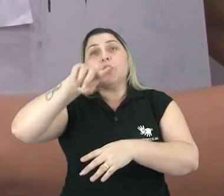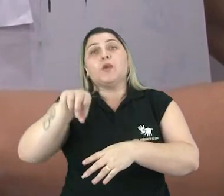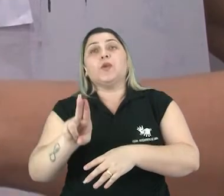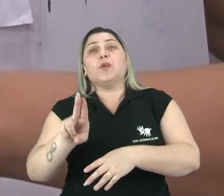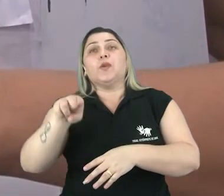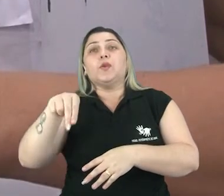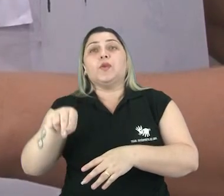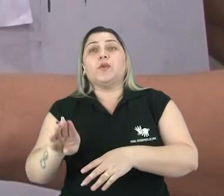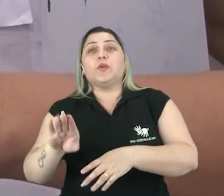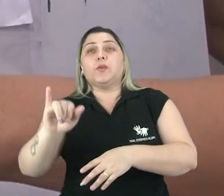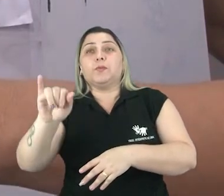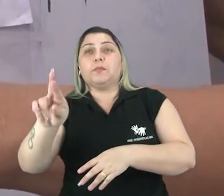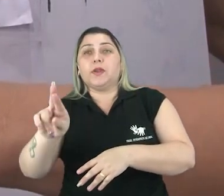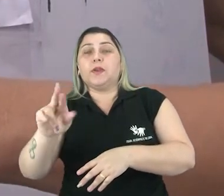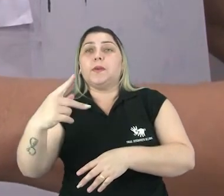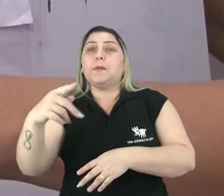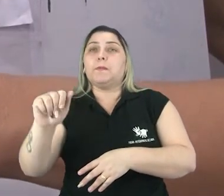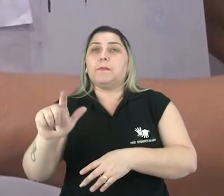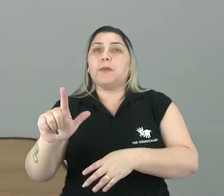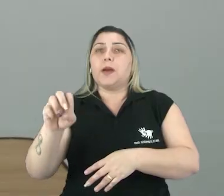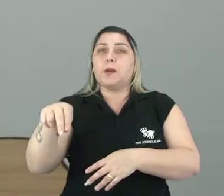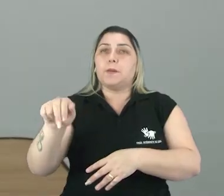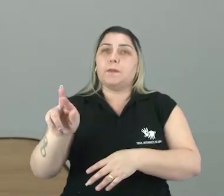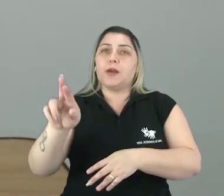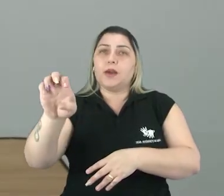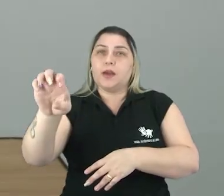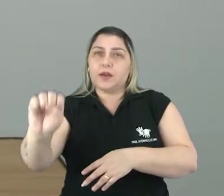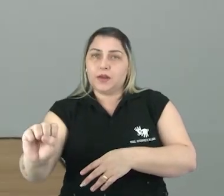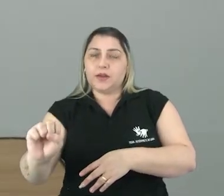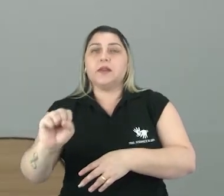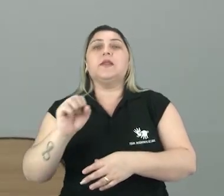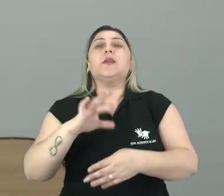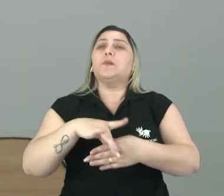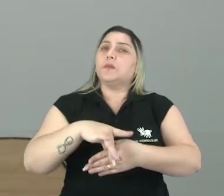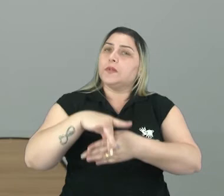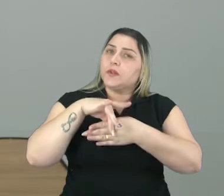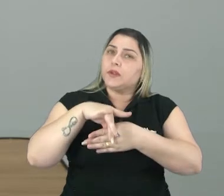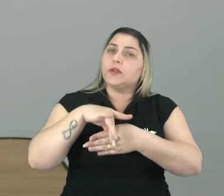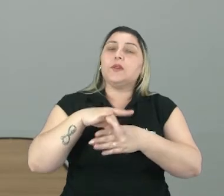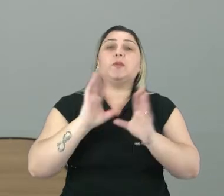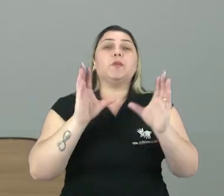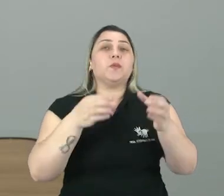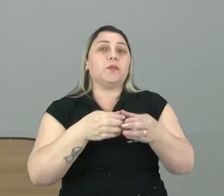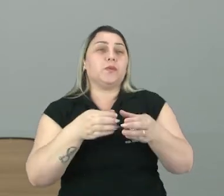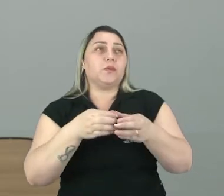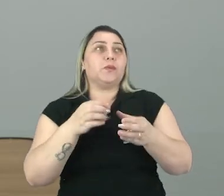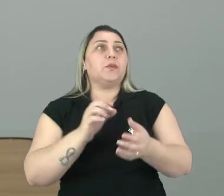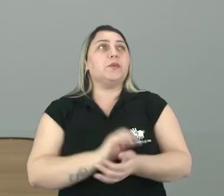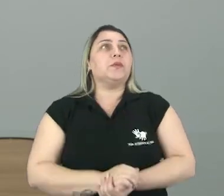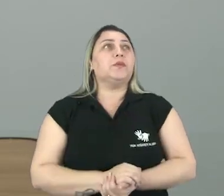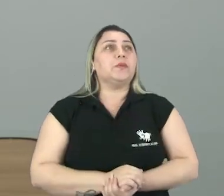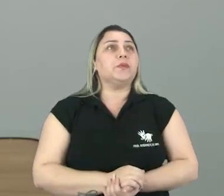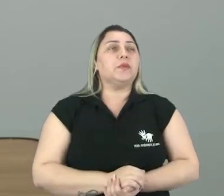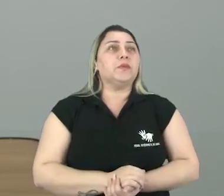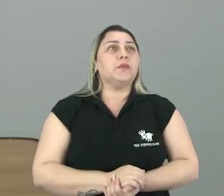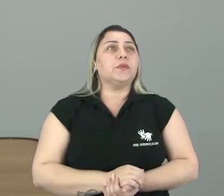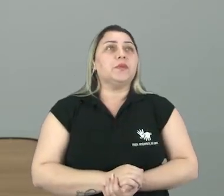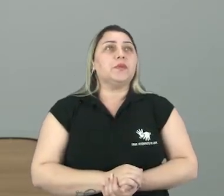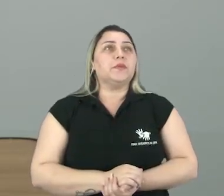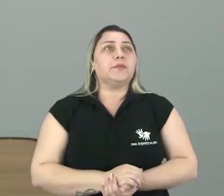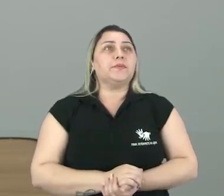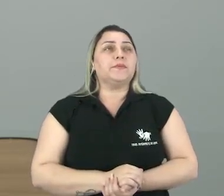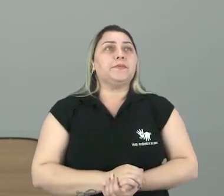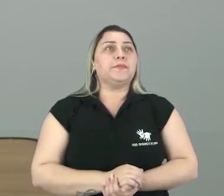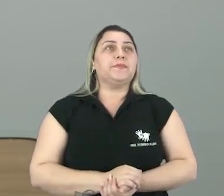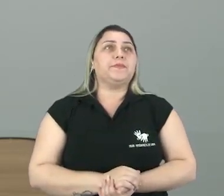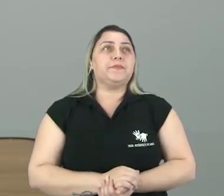aquele quilombo dos Palmares, que a gente fala, que lembra do Zumbi, né? Que era o grande líder deles, que fez toda aquela questão